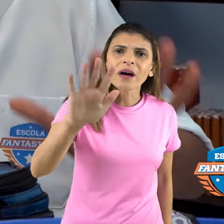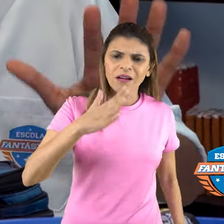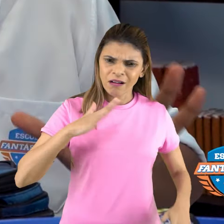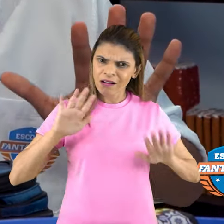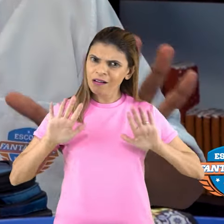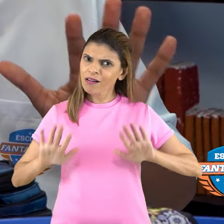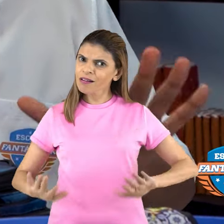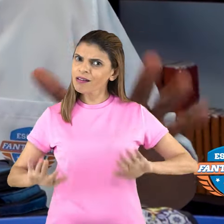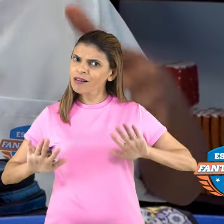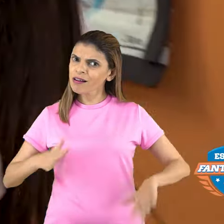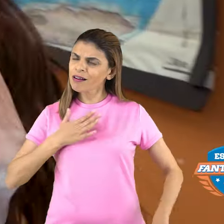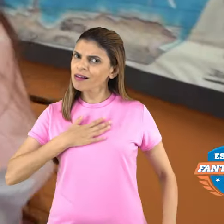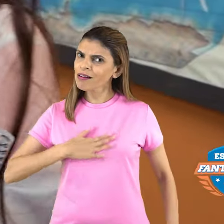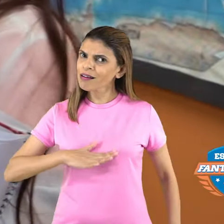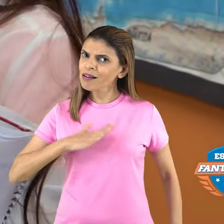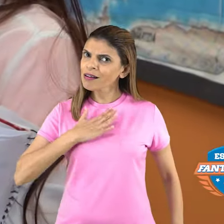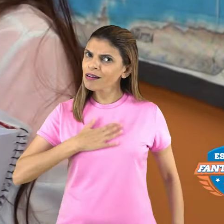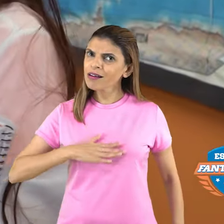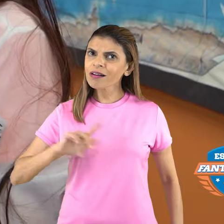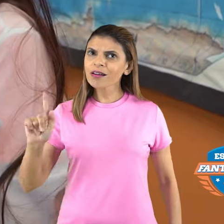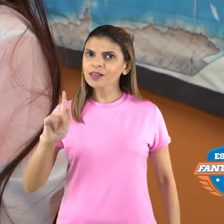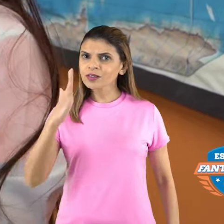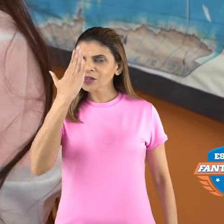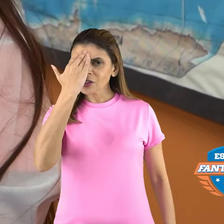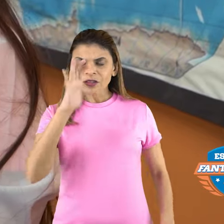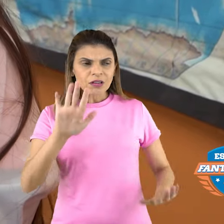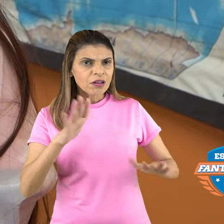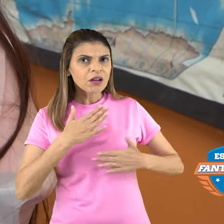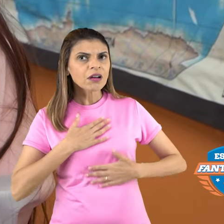Calma, Gi. Calma, calma, calma.